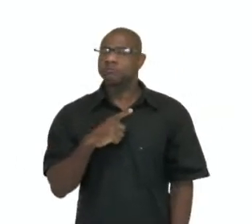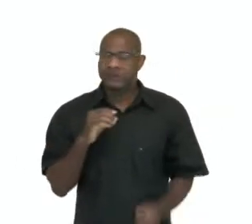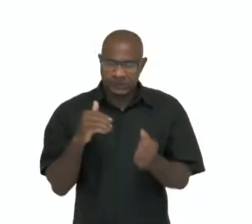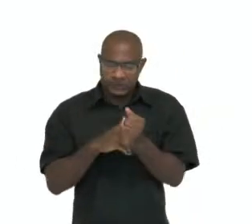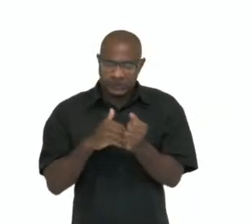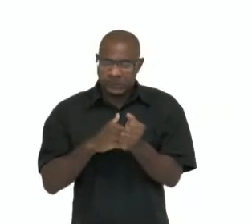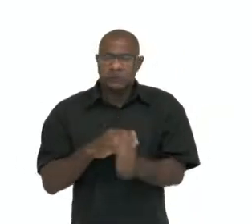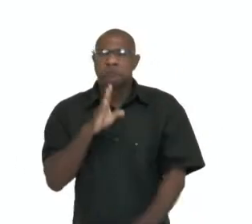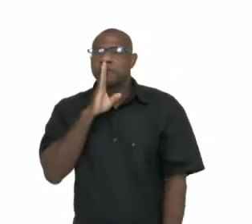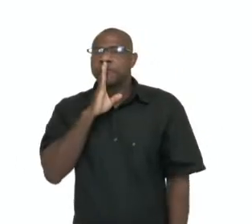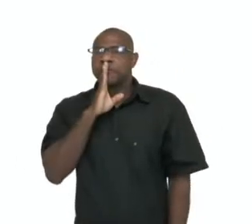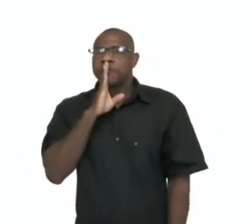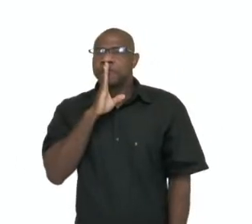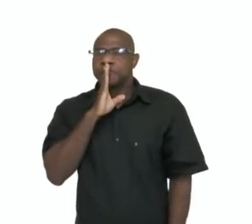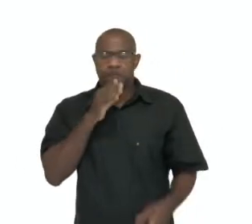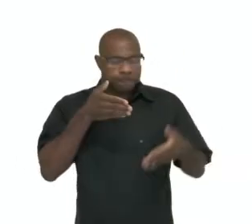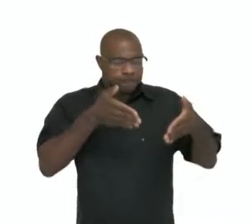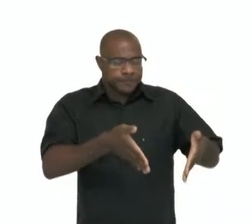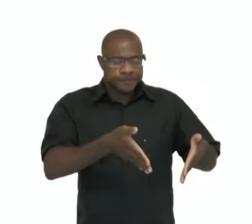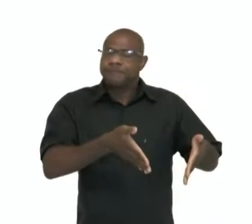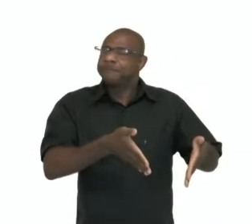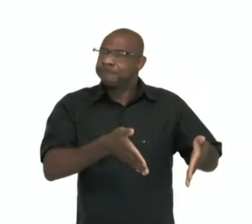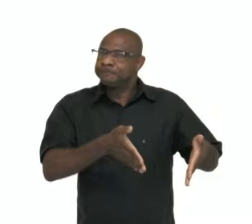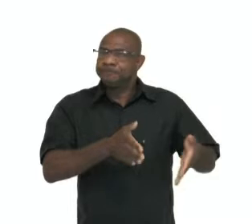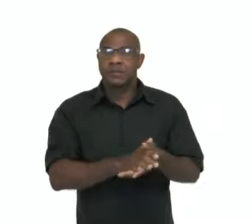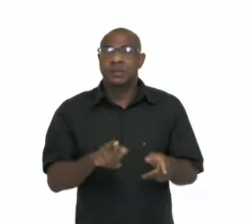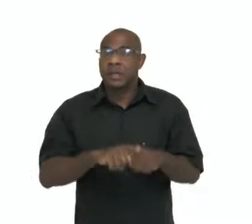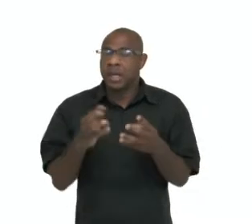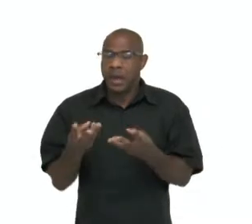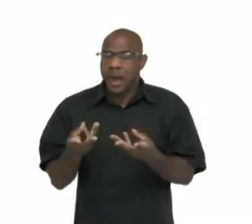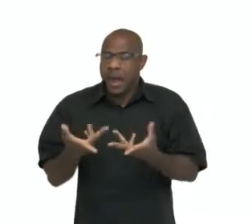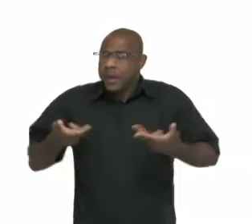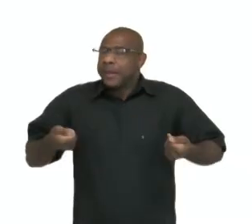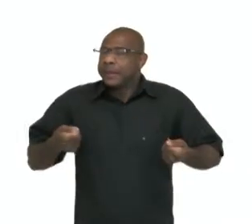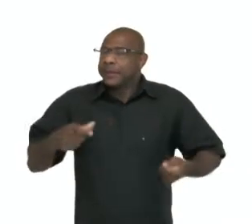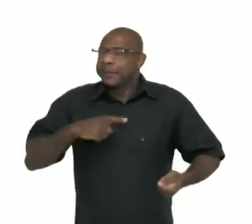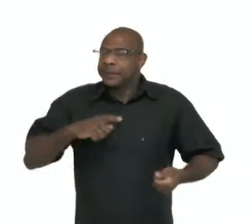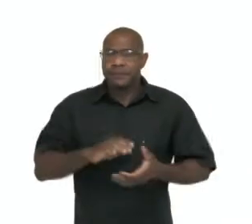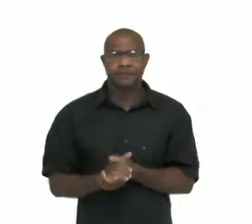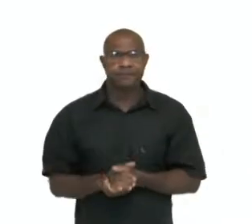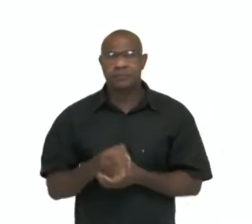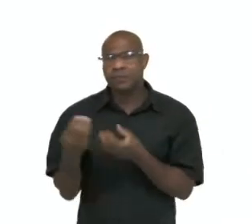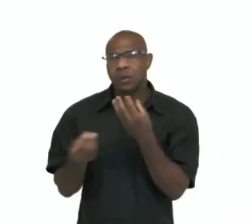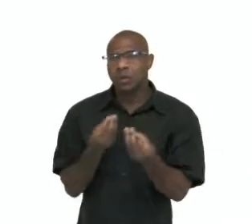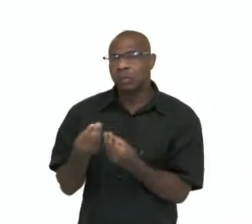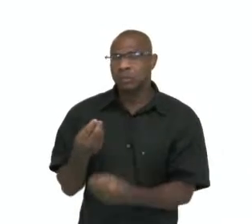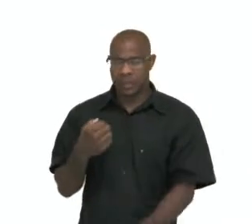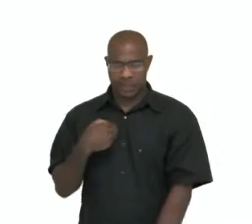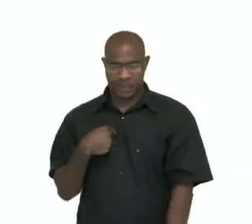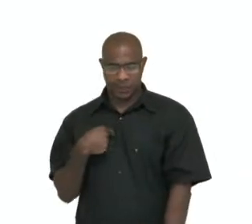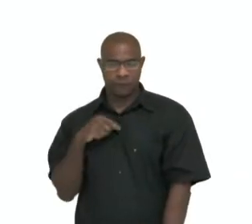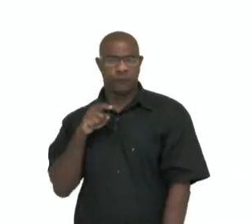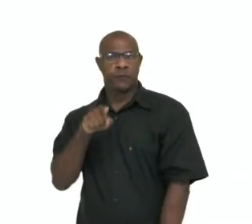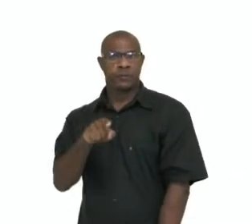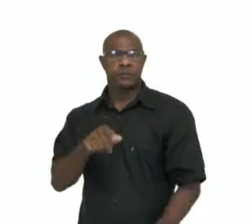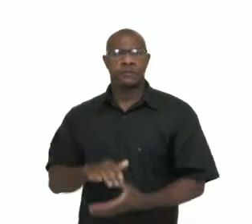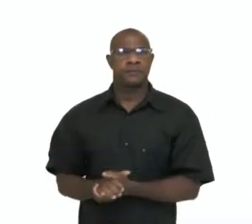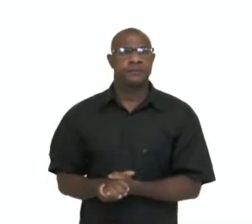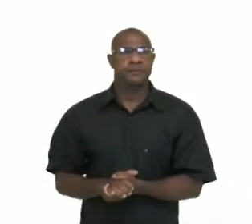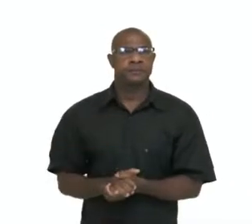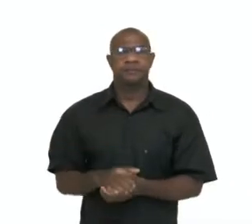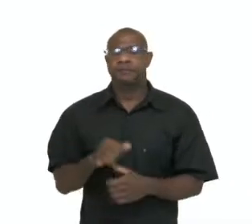também a única herança que se deixa aos que ficam. Como você e eu, à espera